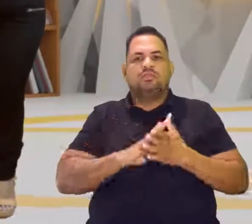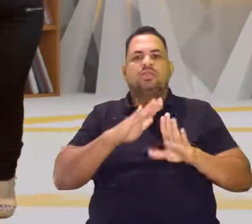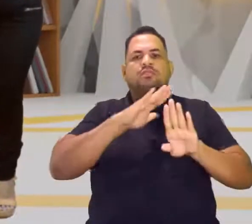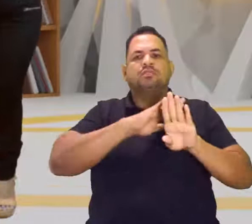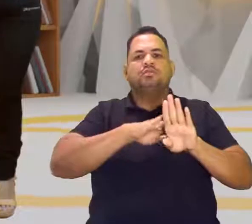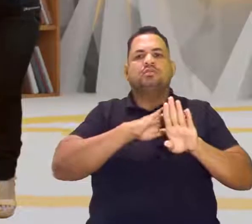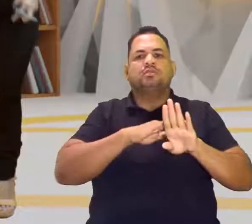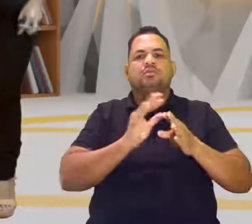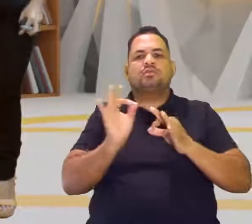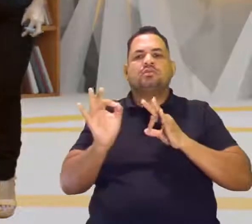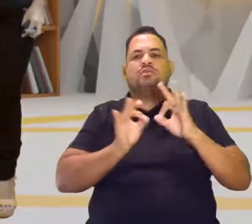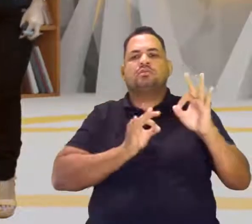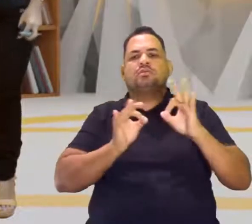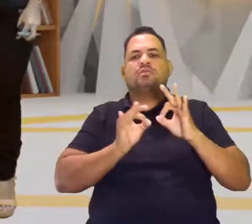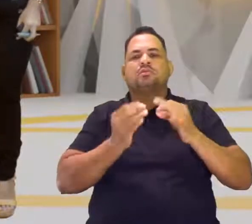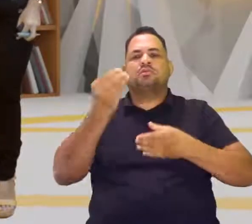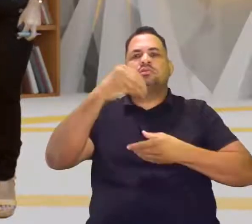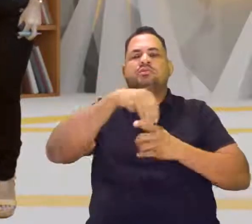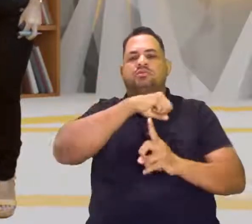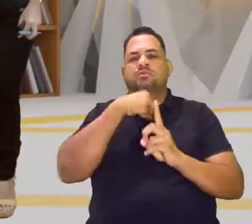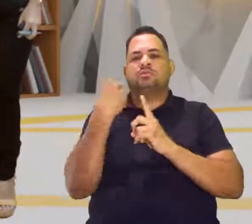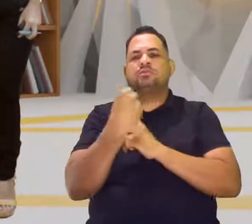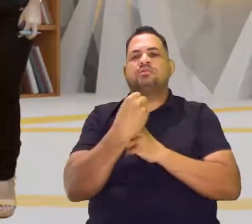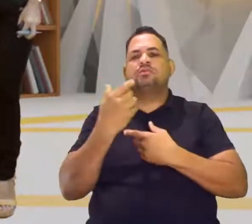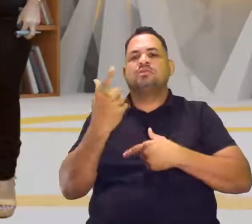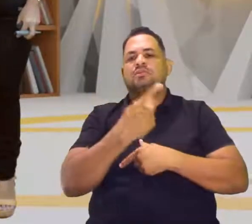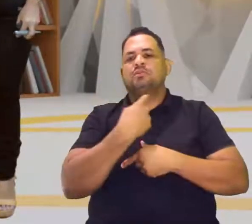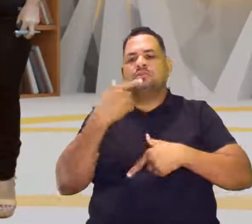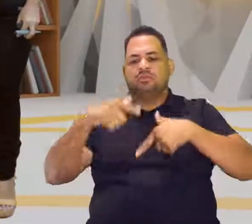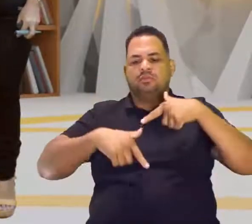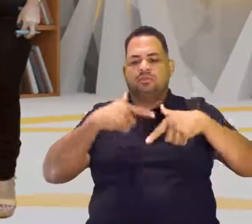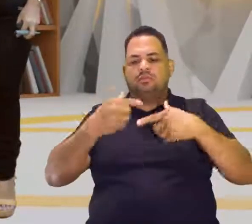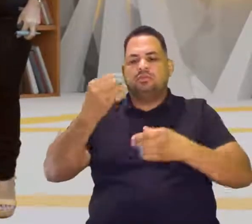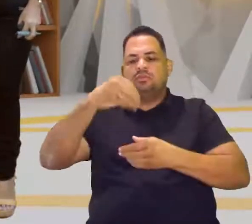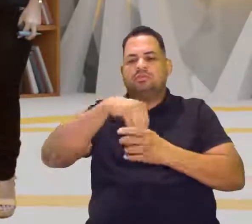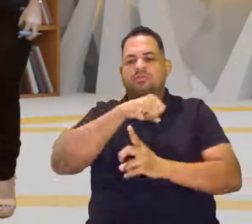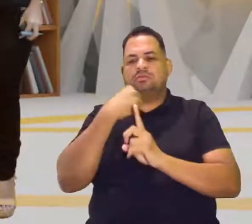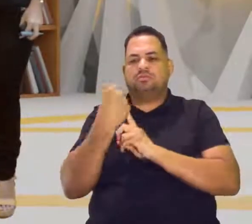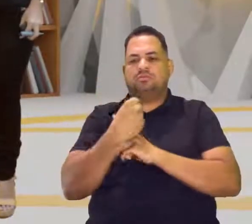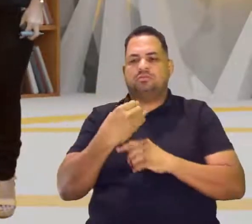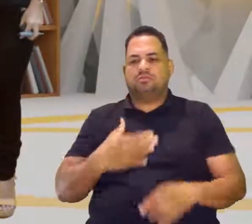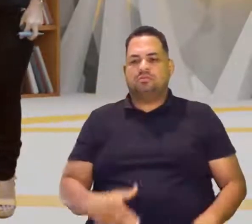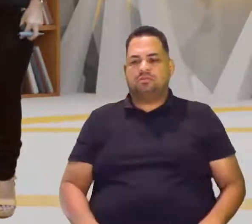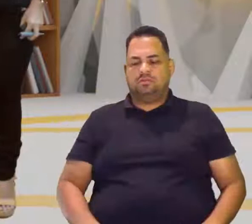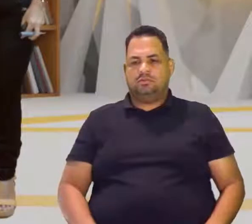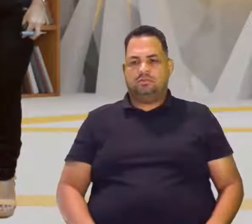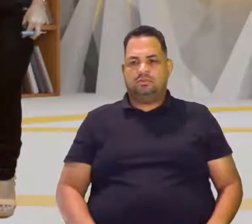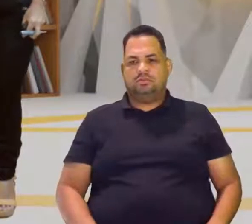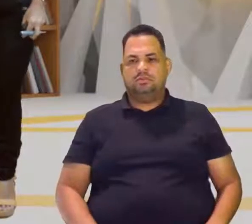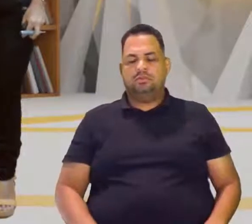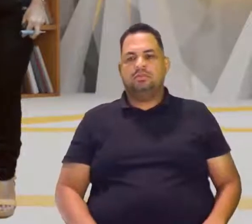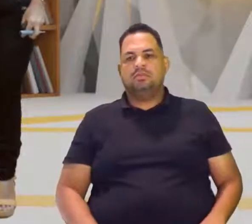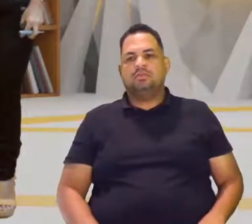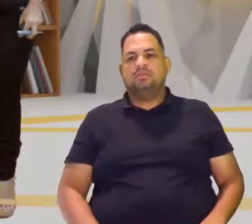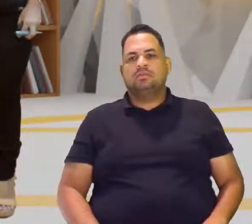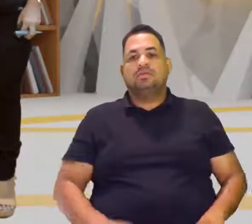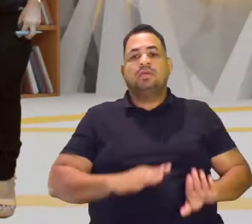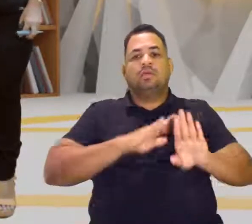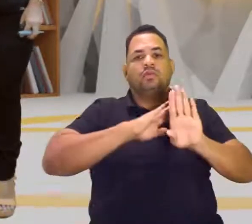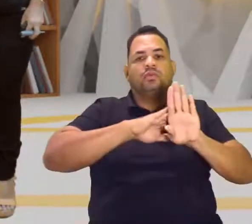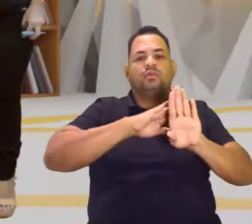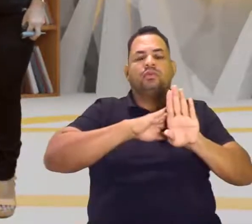subjetividade ela construída socialmente a gente trabalha isso na sociologia de uma forma muito forte a